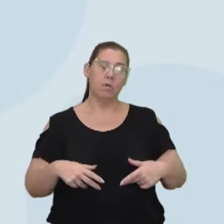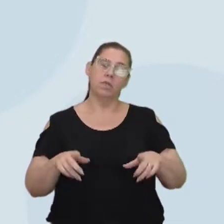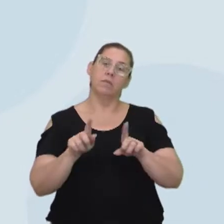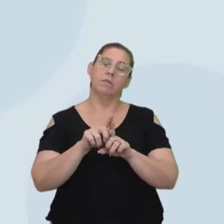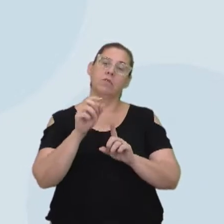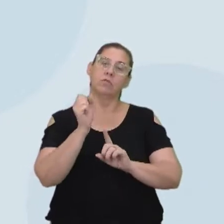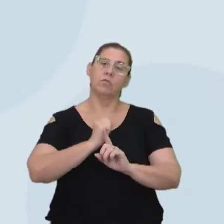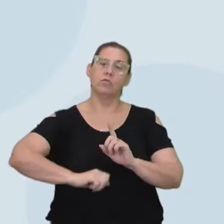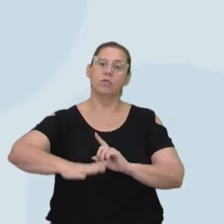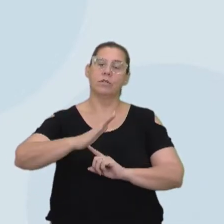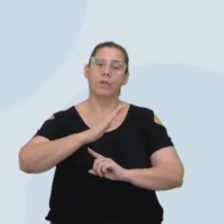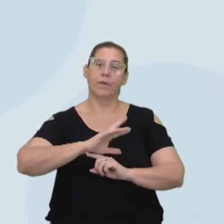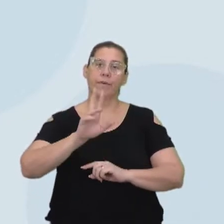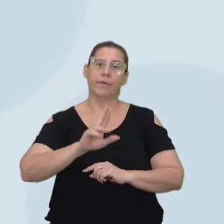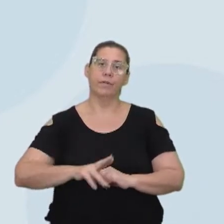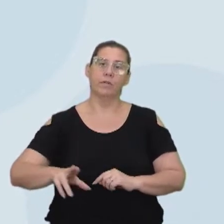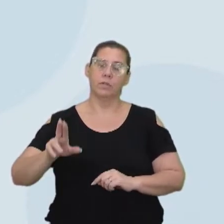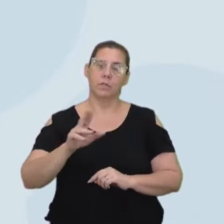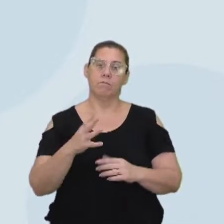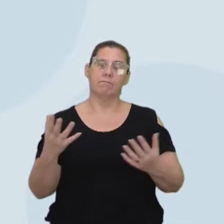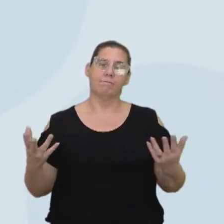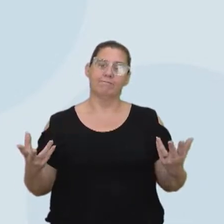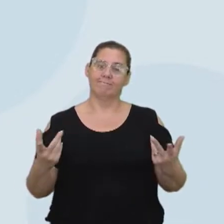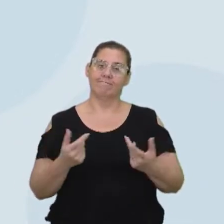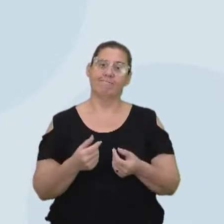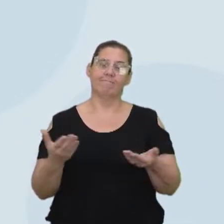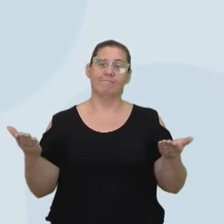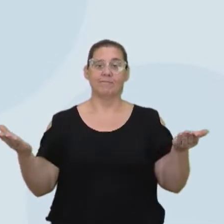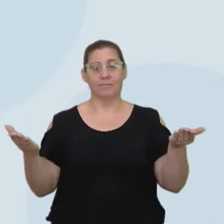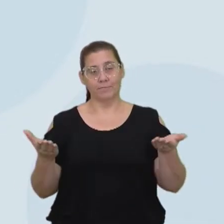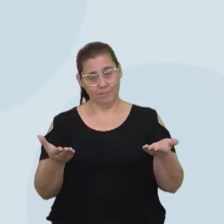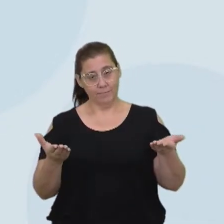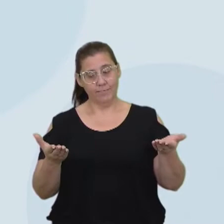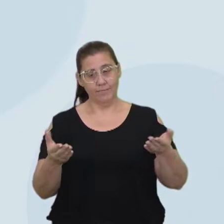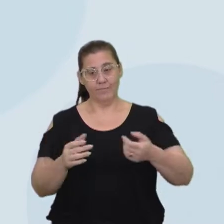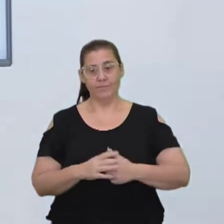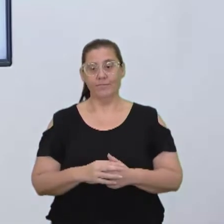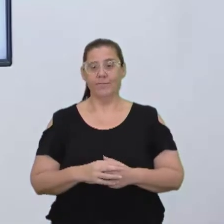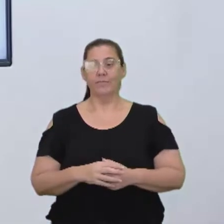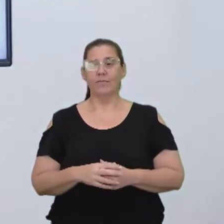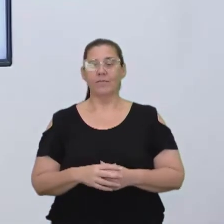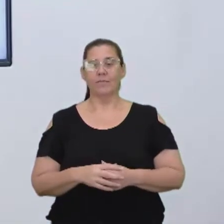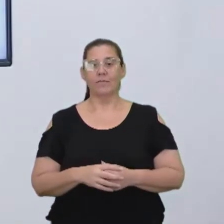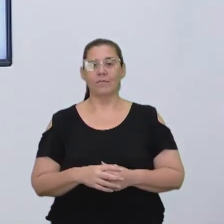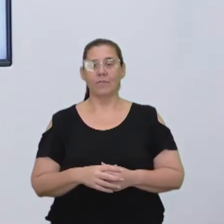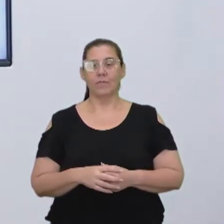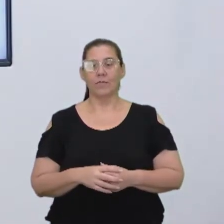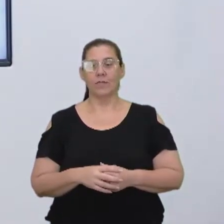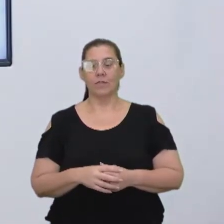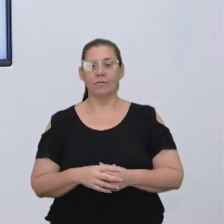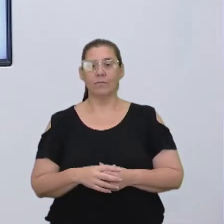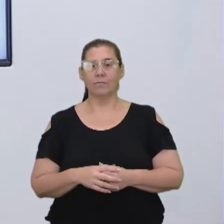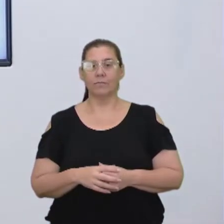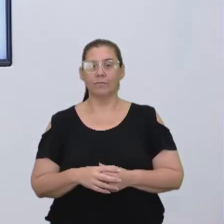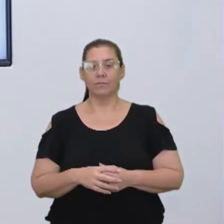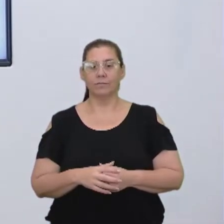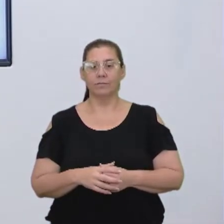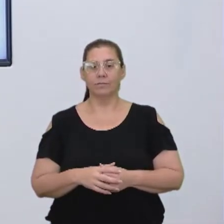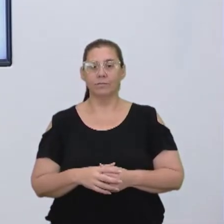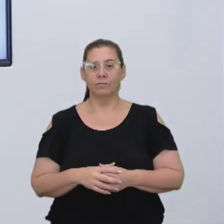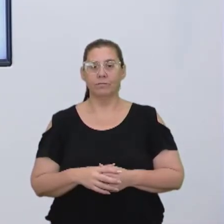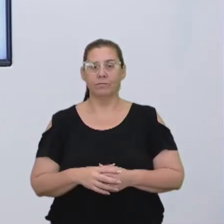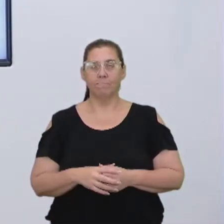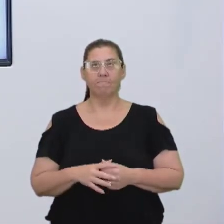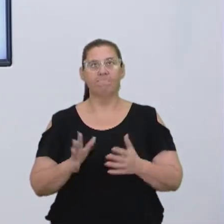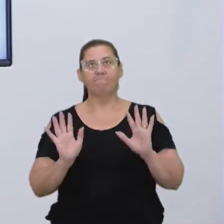sociais aplicadas maravilhosamente. E hoje, né, a gente vai justamente,